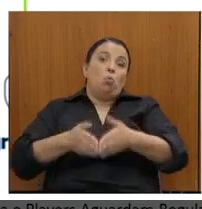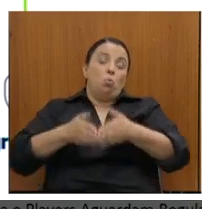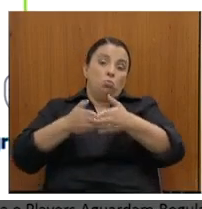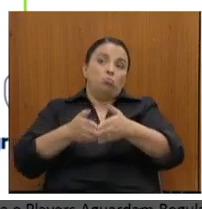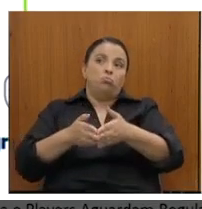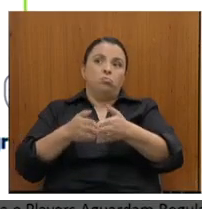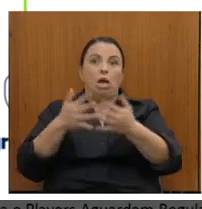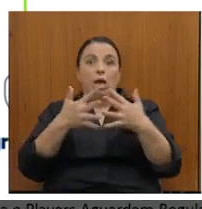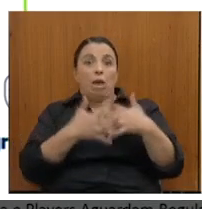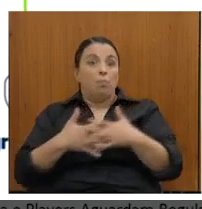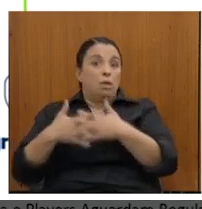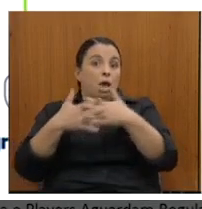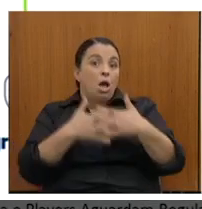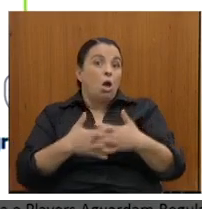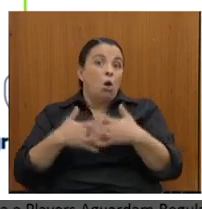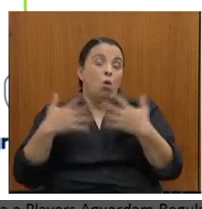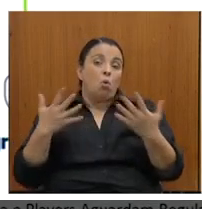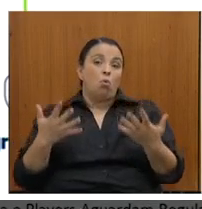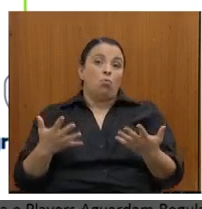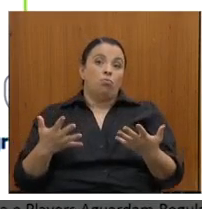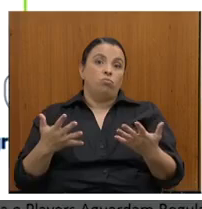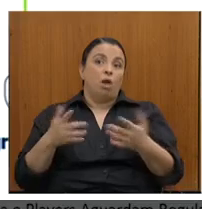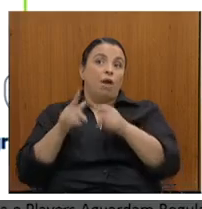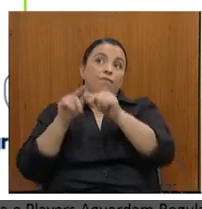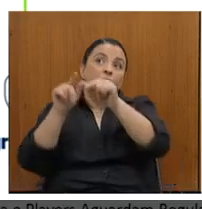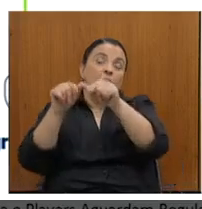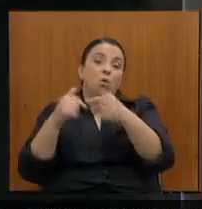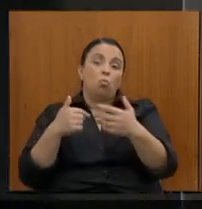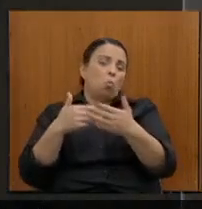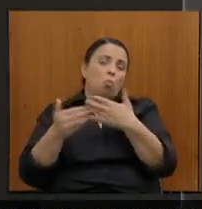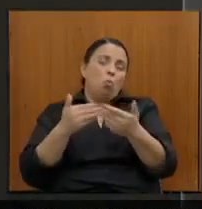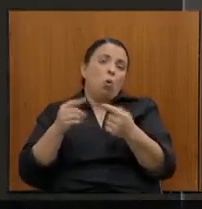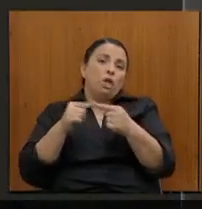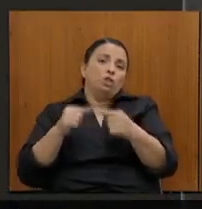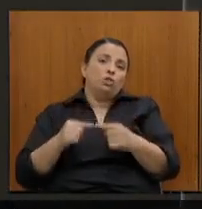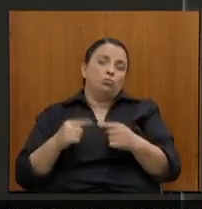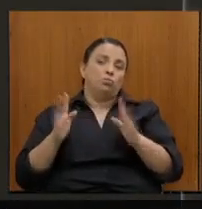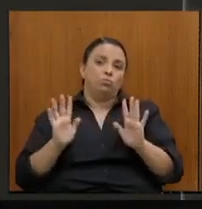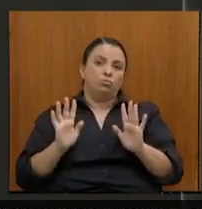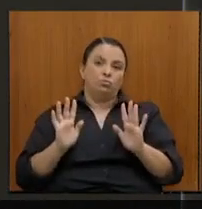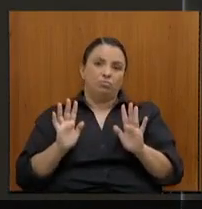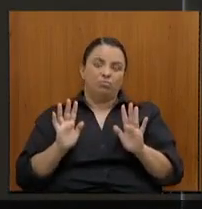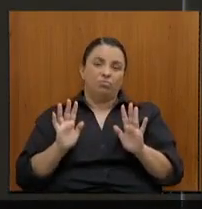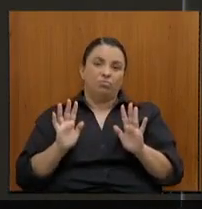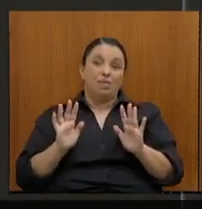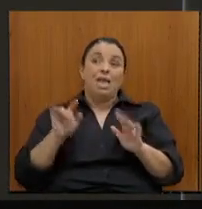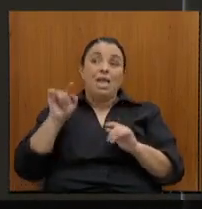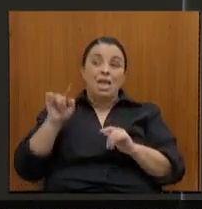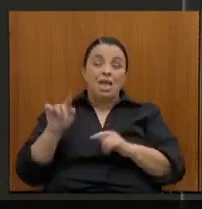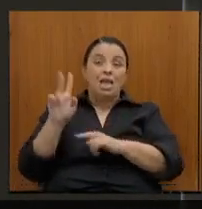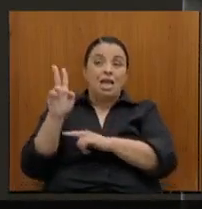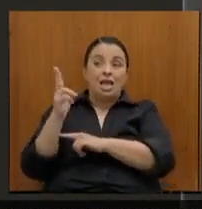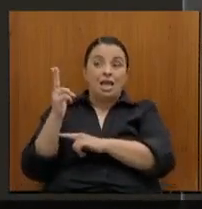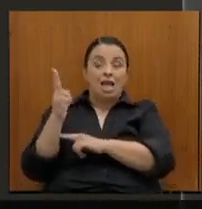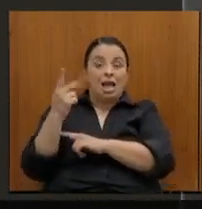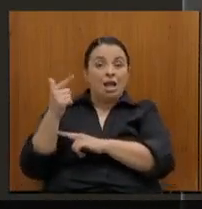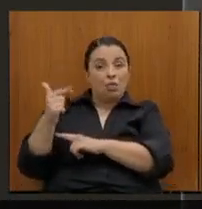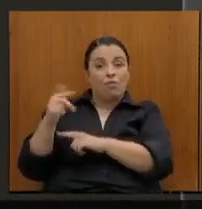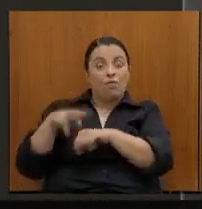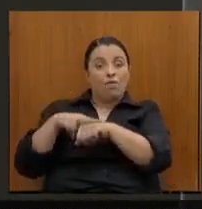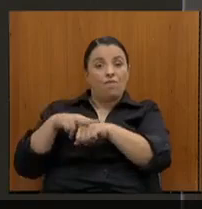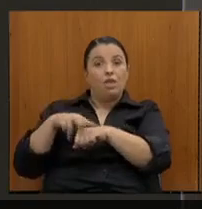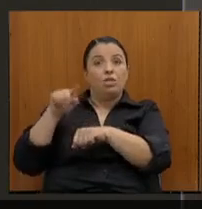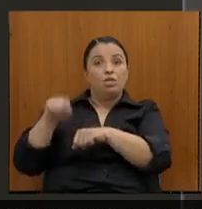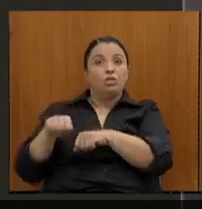possível e é esse hidrogênio Verde também seria outro na produção de calor e frio